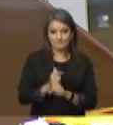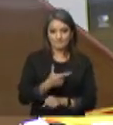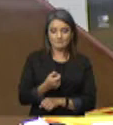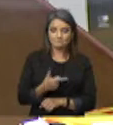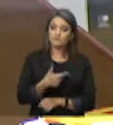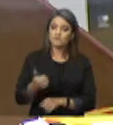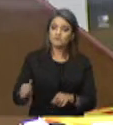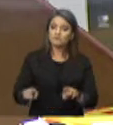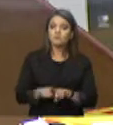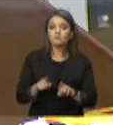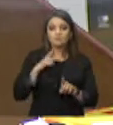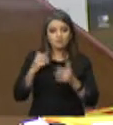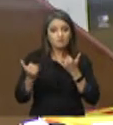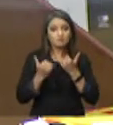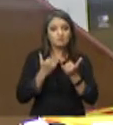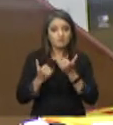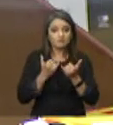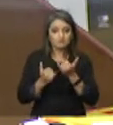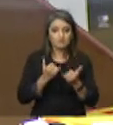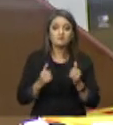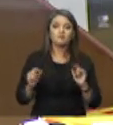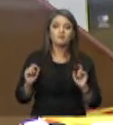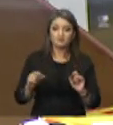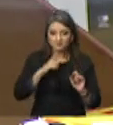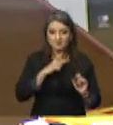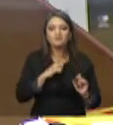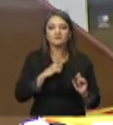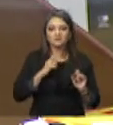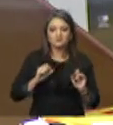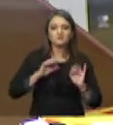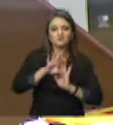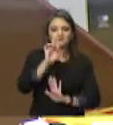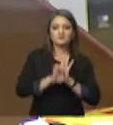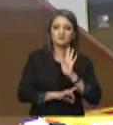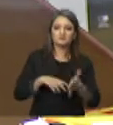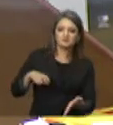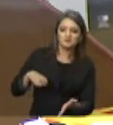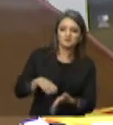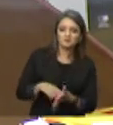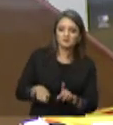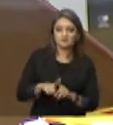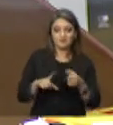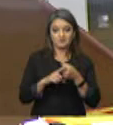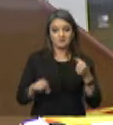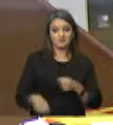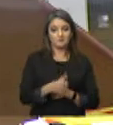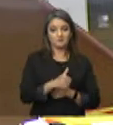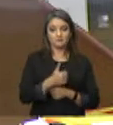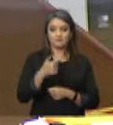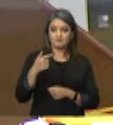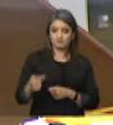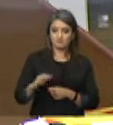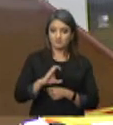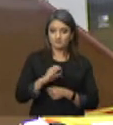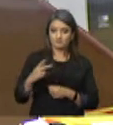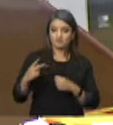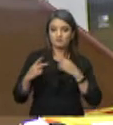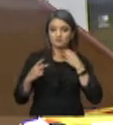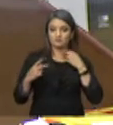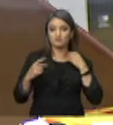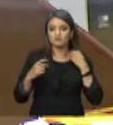apresenta semelhanças evidentes com a prescrição da pretensão punitiva do Direito Penal V por exemplo artigo 117 do CP